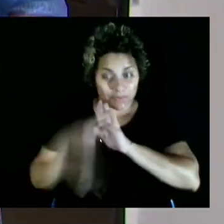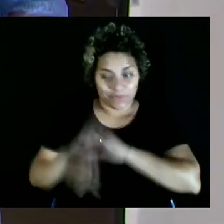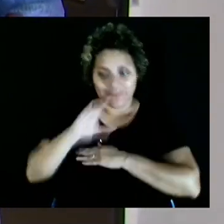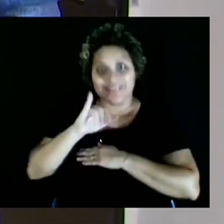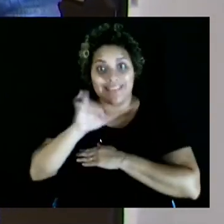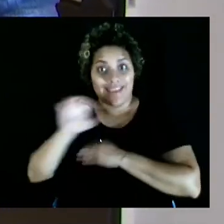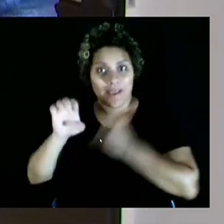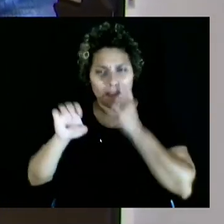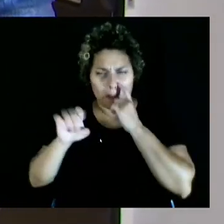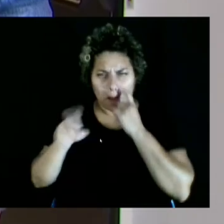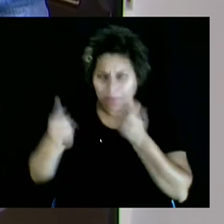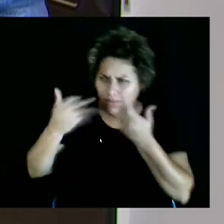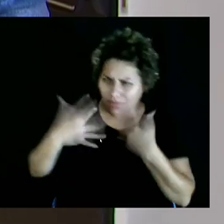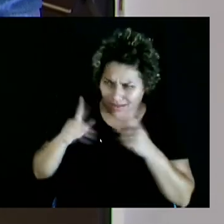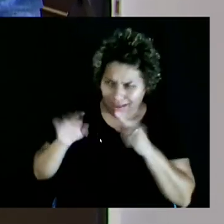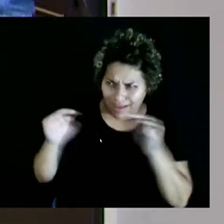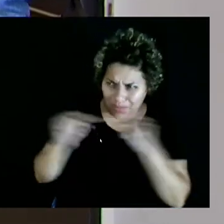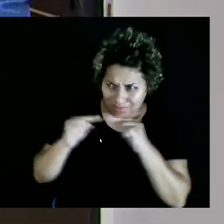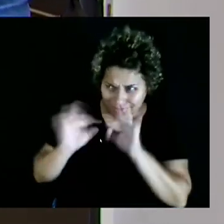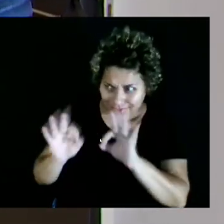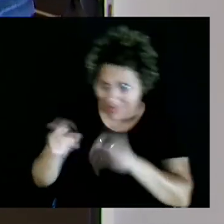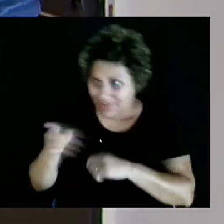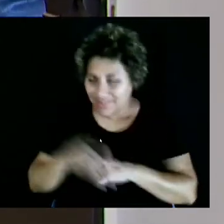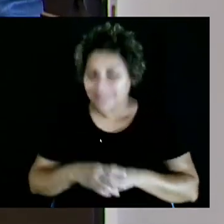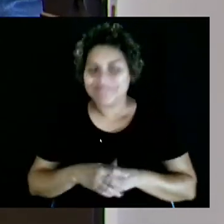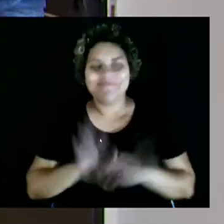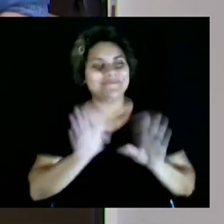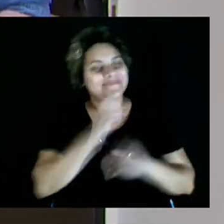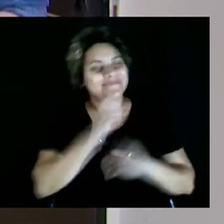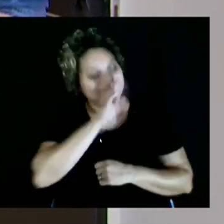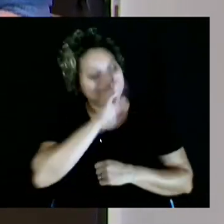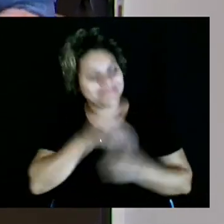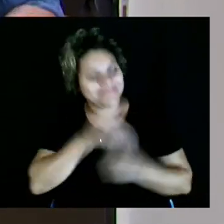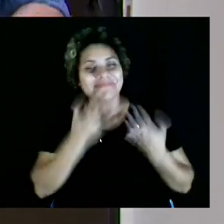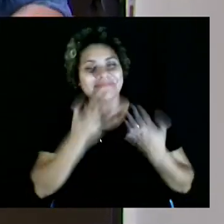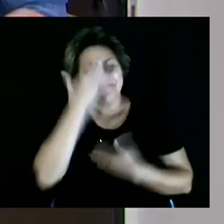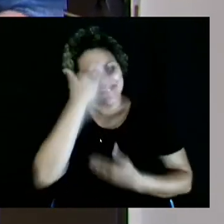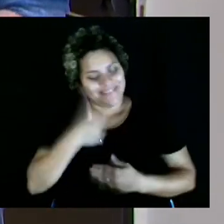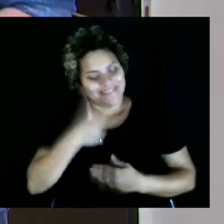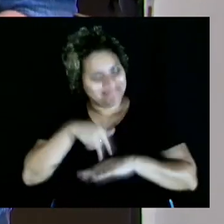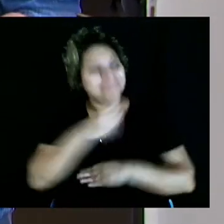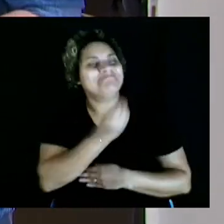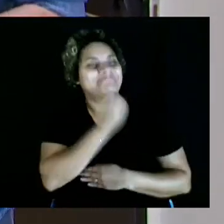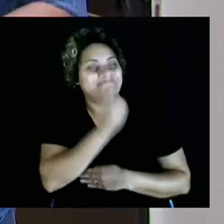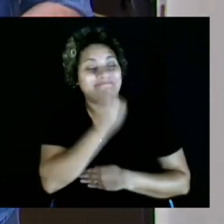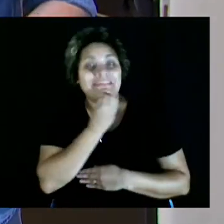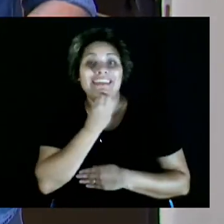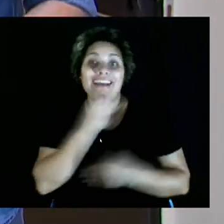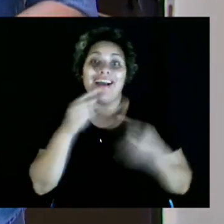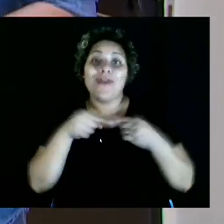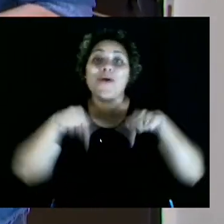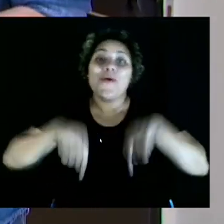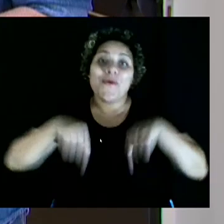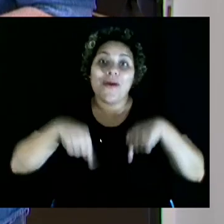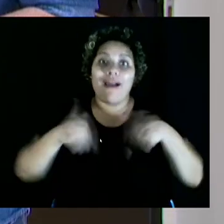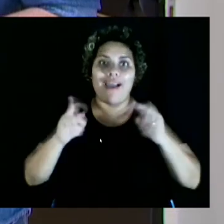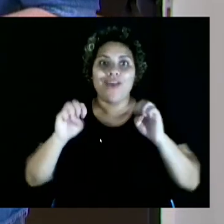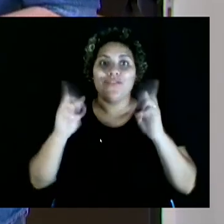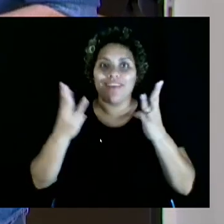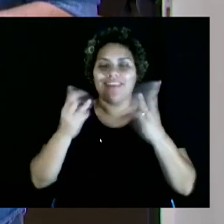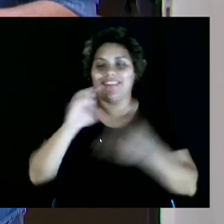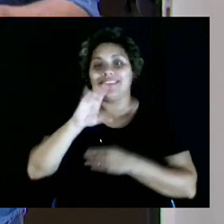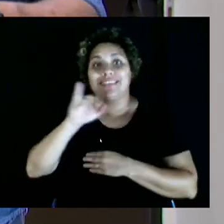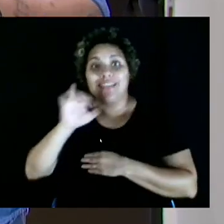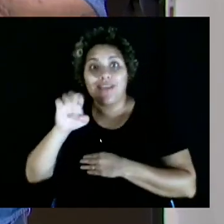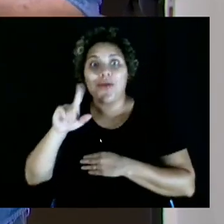Rômulo, boa tarde para você. Boa tarde, obrigado pela oportunidade. Realmente é um evento do CIEE, ocorre, é aniversário de 61 anos do